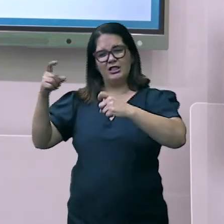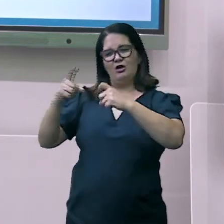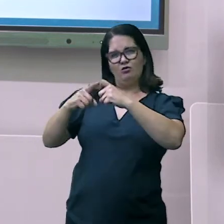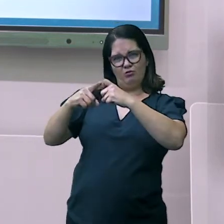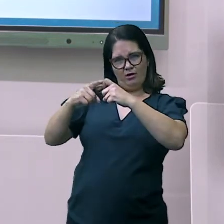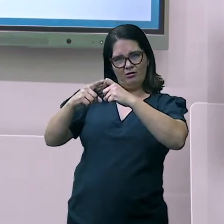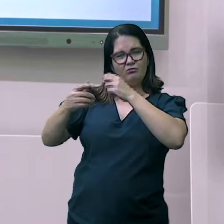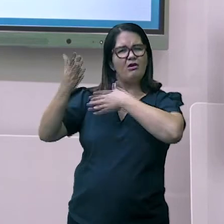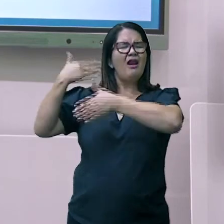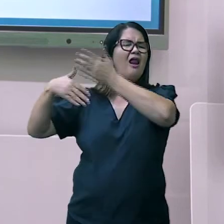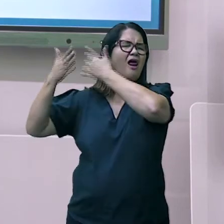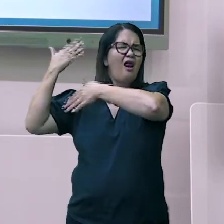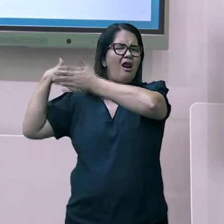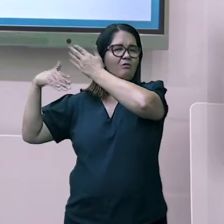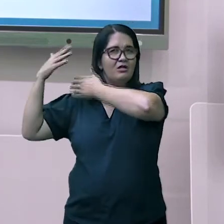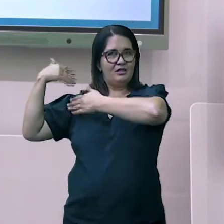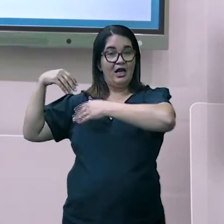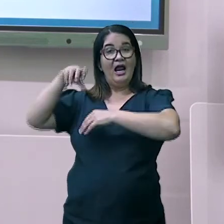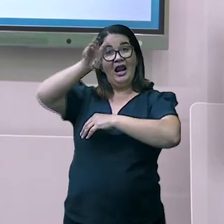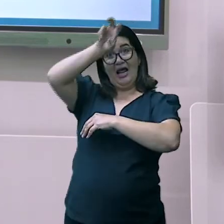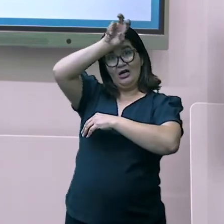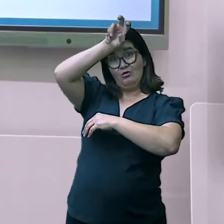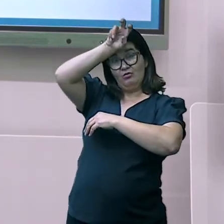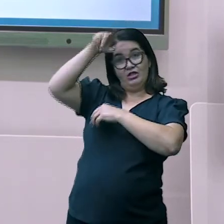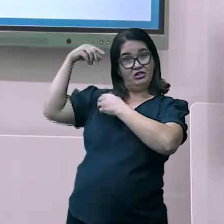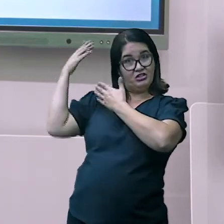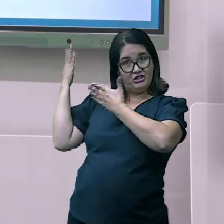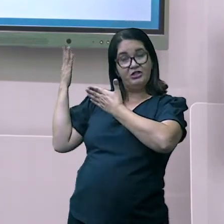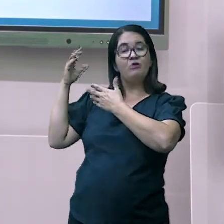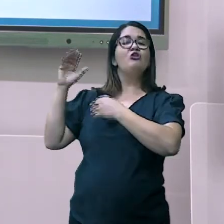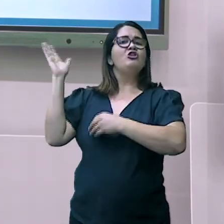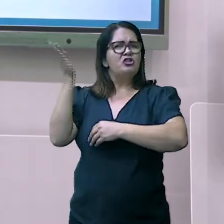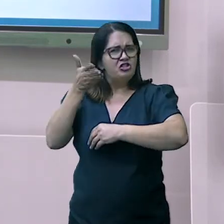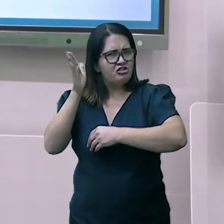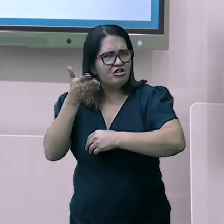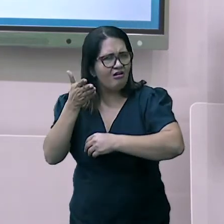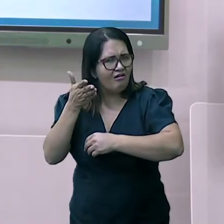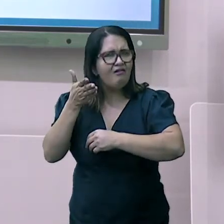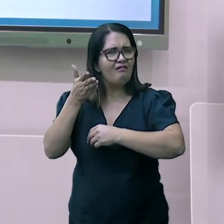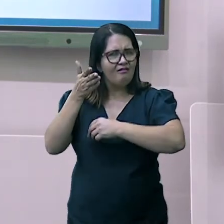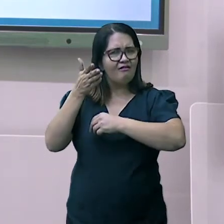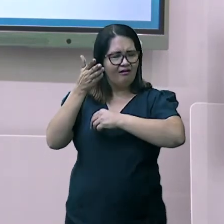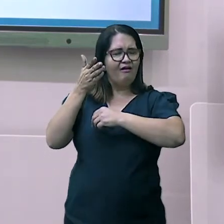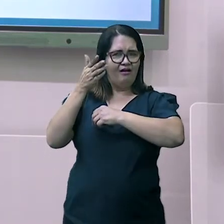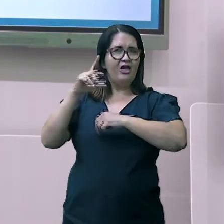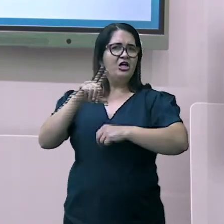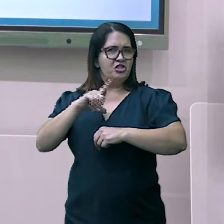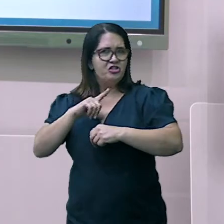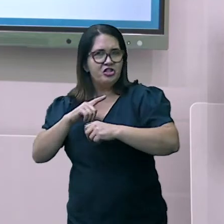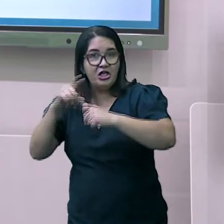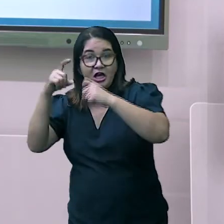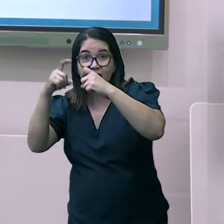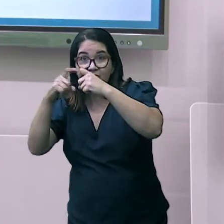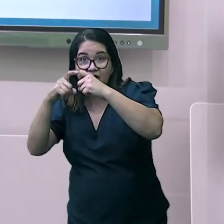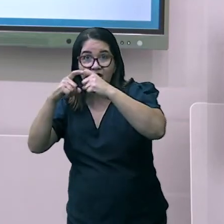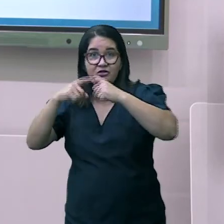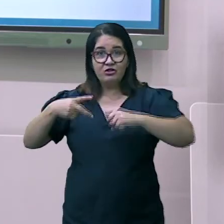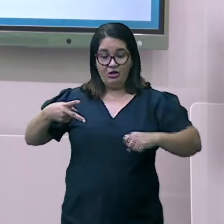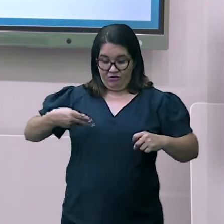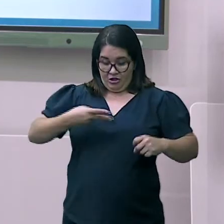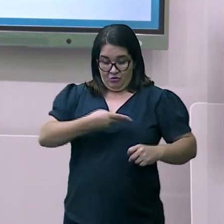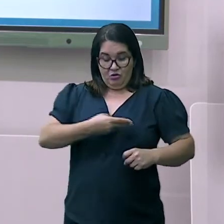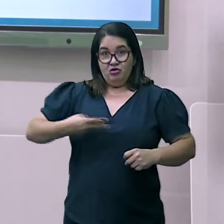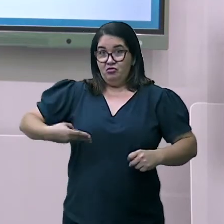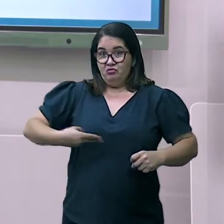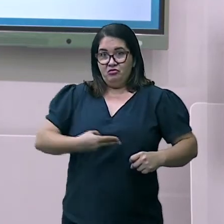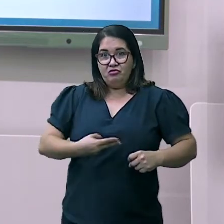Egito Antigo, já eram realizadas cirurgias bastante complexas, mas foi na Grécia Antiga